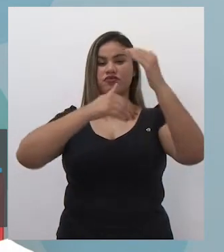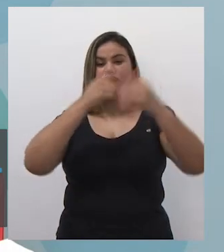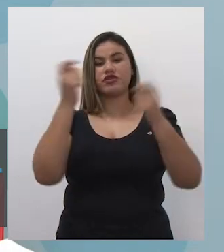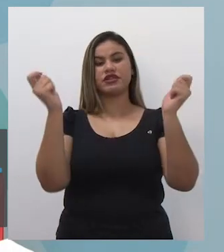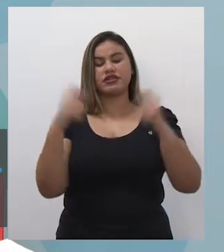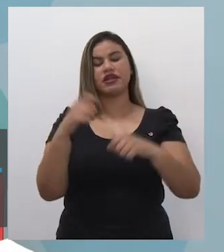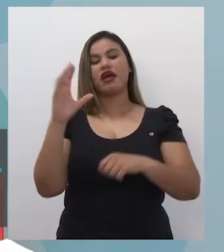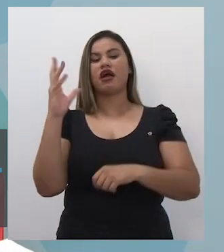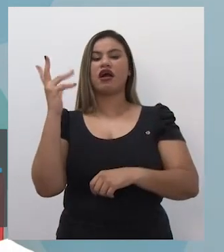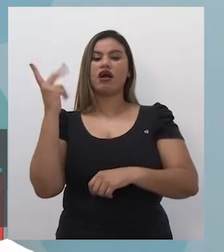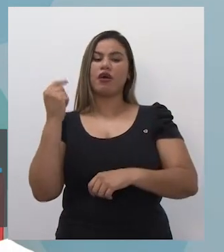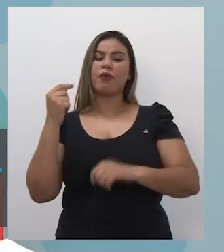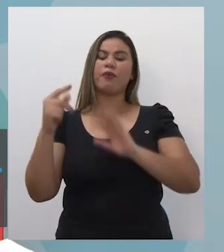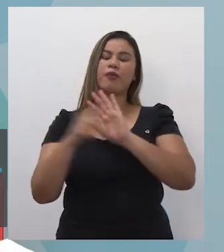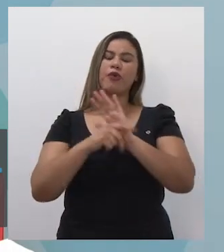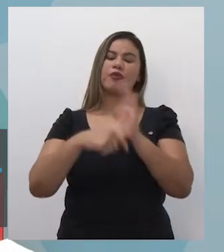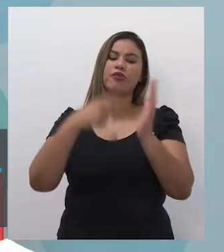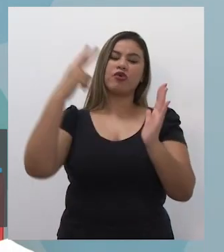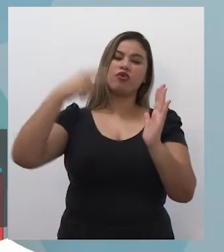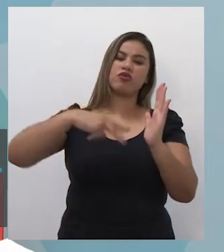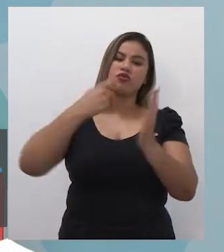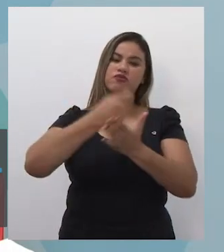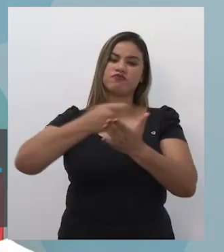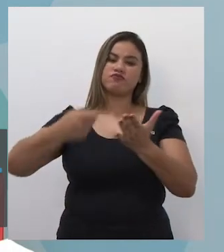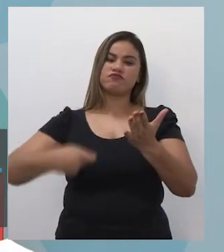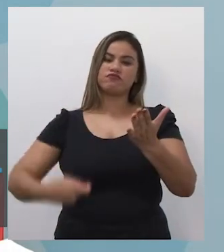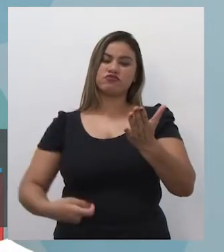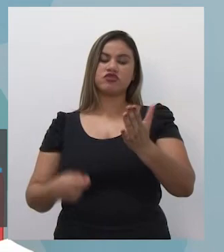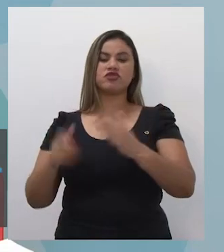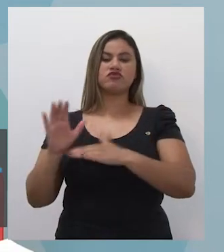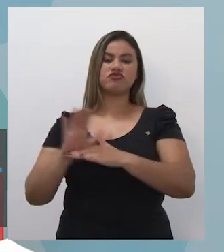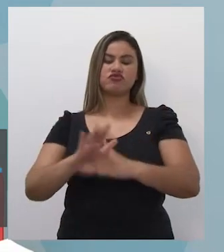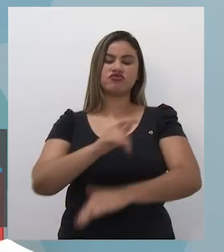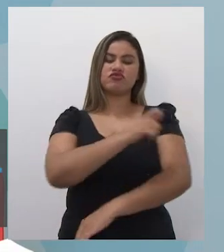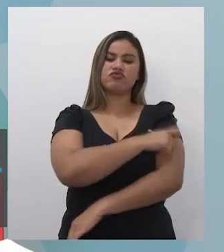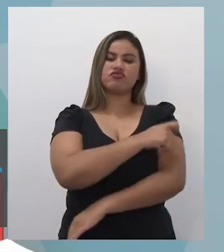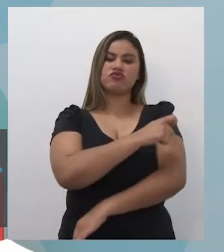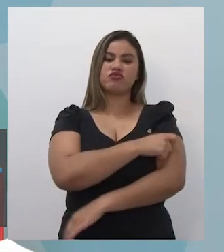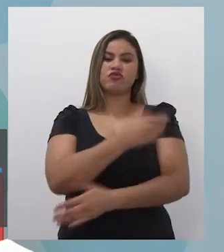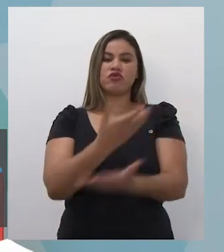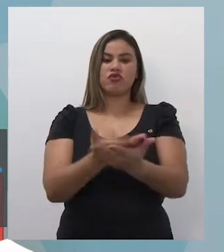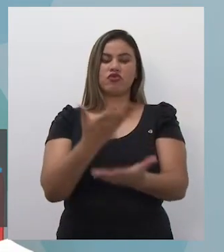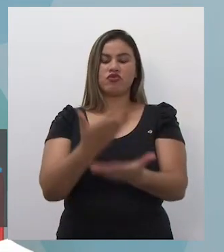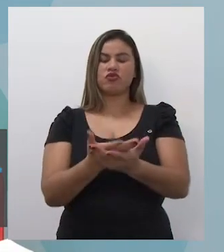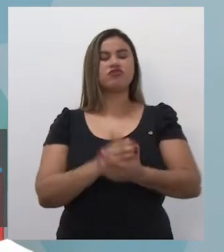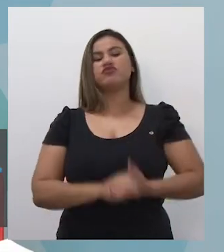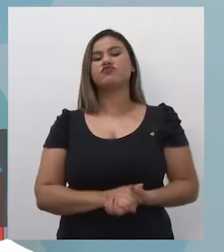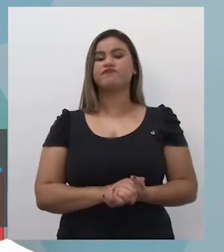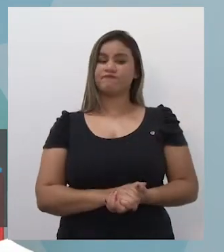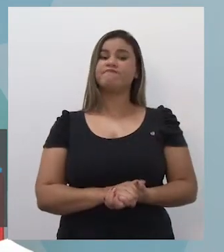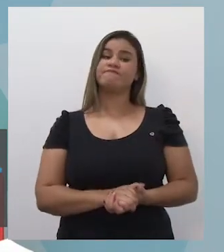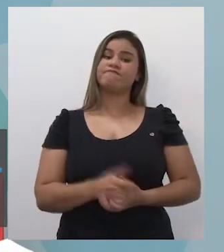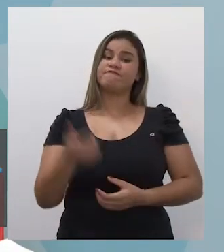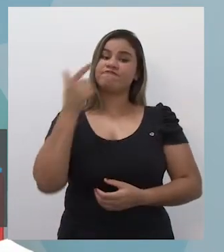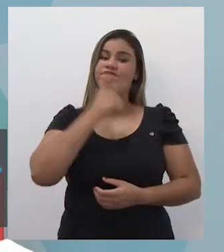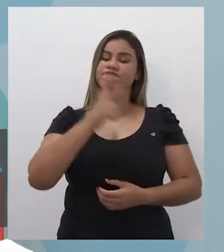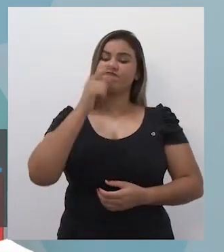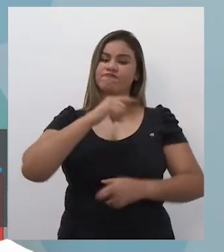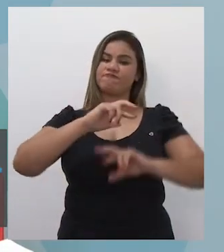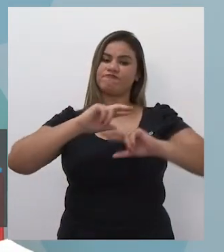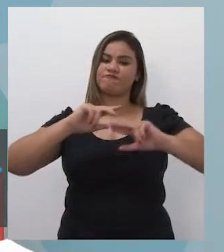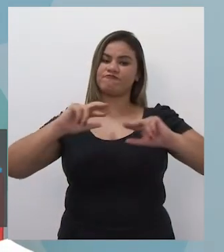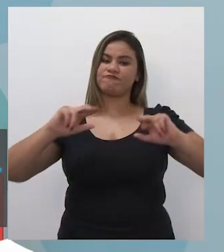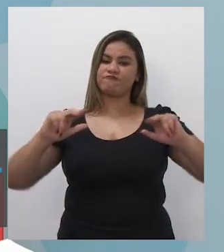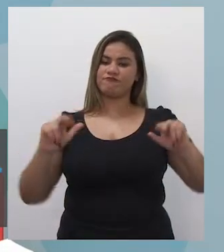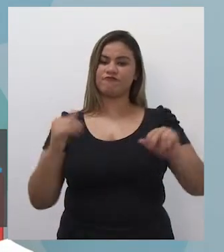competência de leitura, de escrita nos estudantes, sem dúvida, trabalhar com esses diferentes recursos